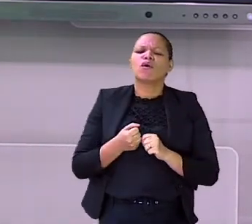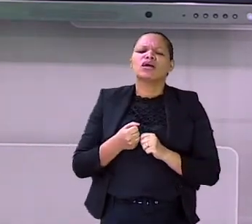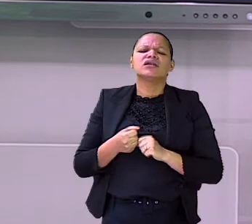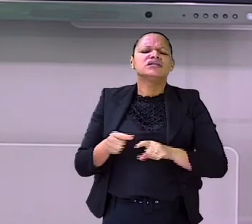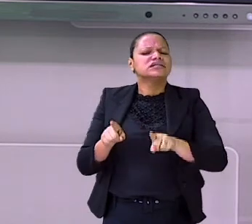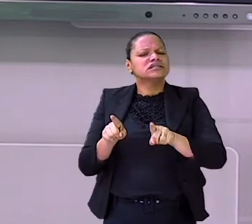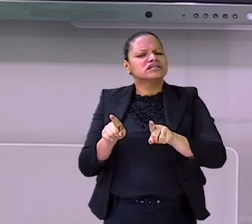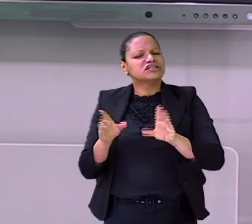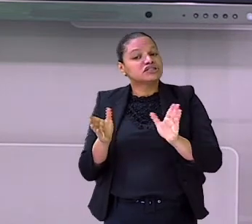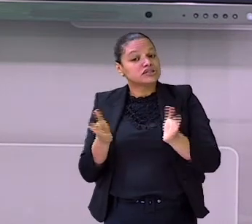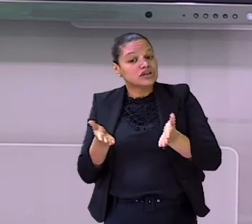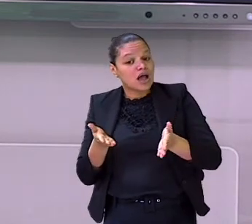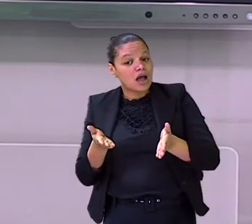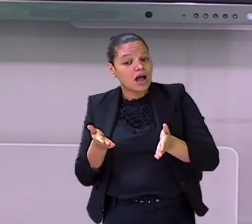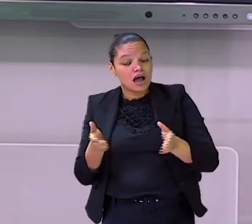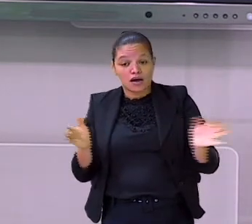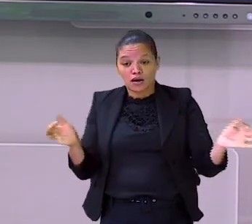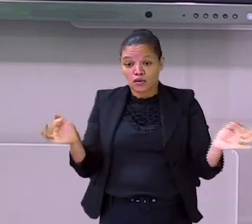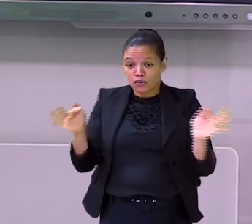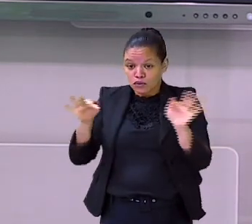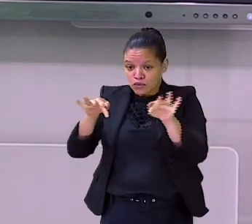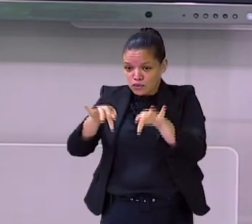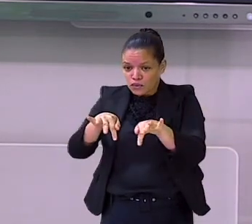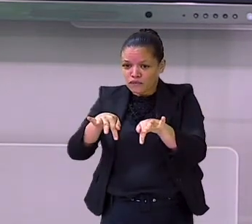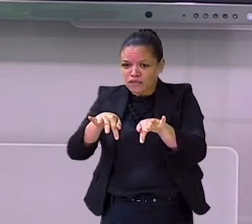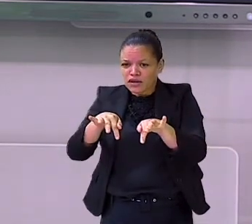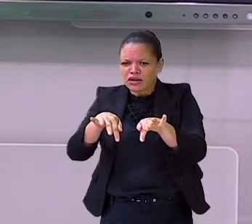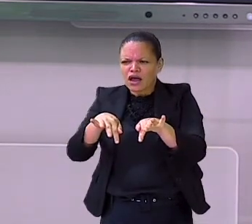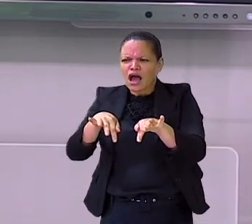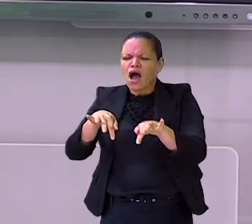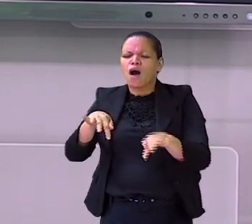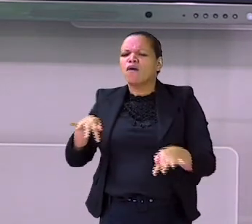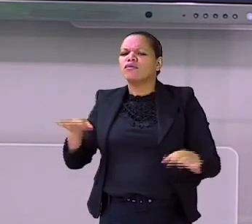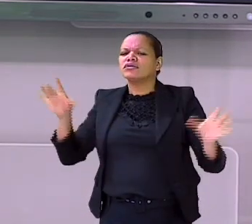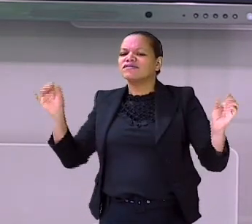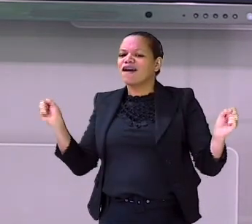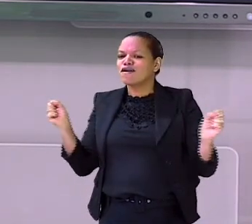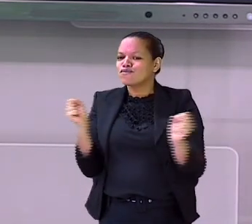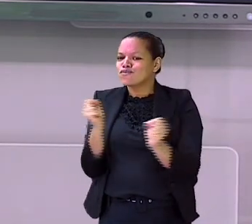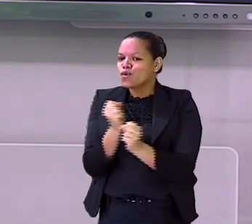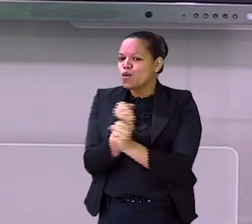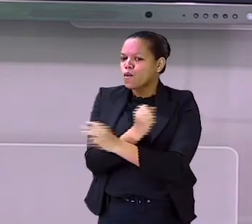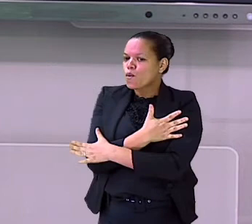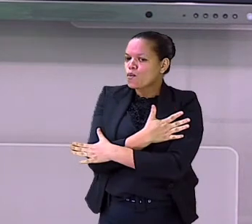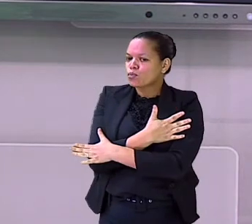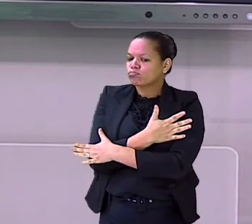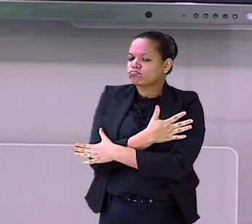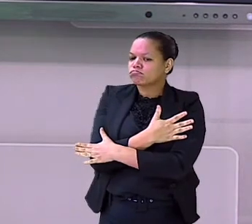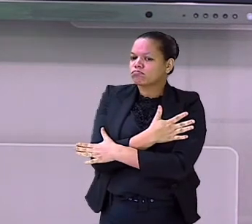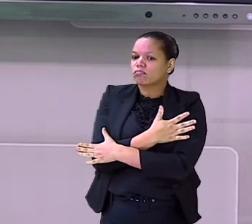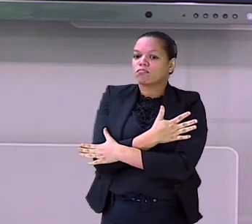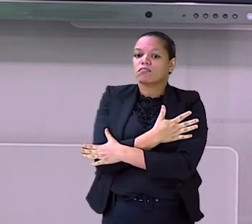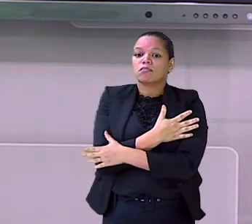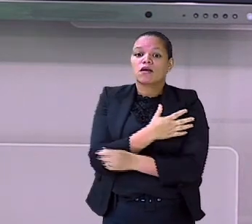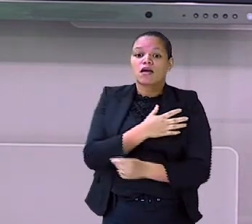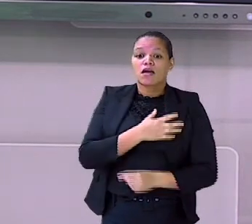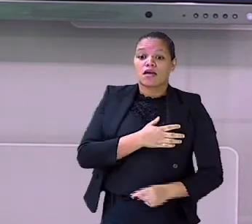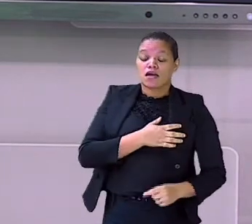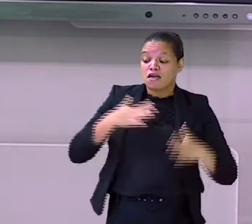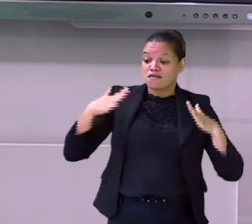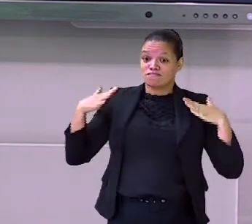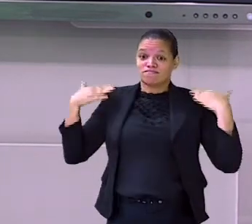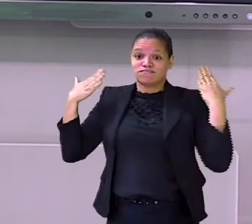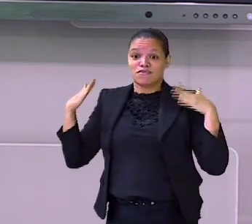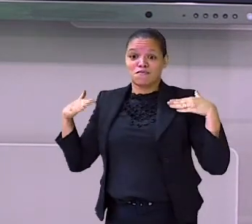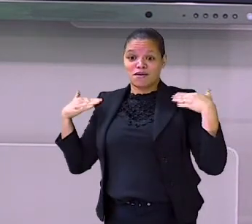você vai concluir. Como foi sua experiência nessa ida à feira? Você vai fazer a conclusão com o